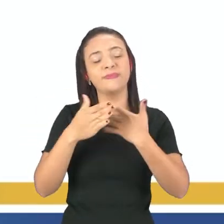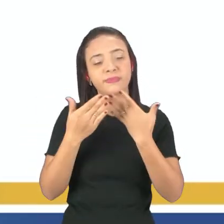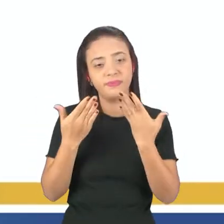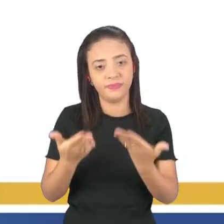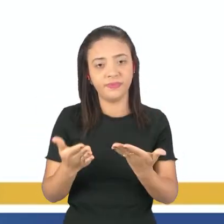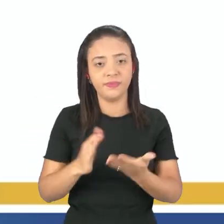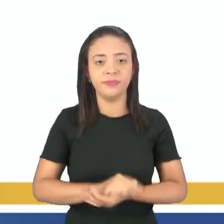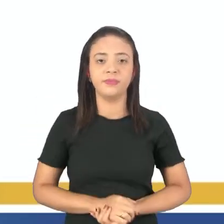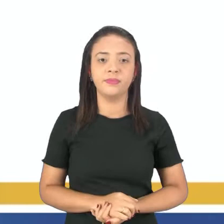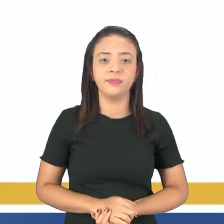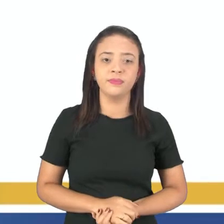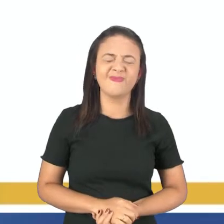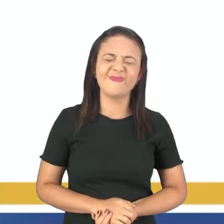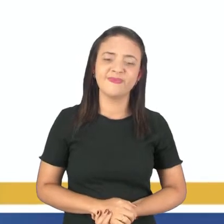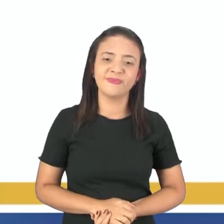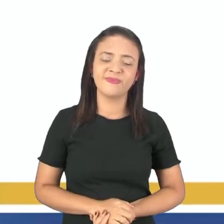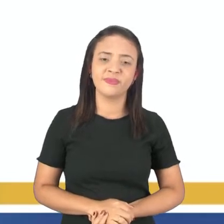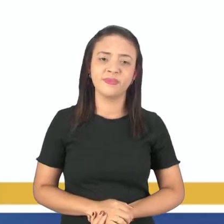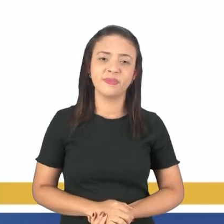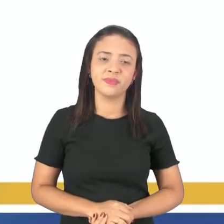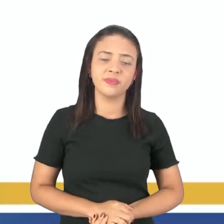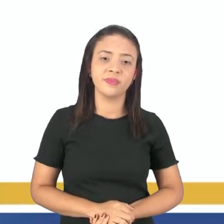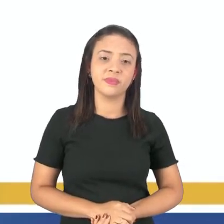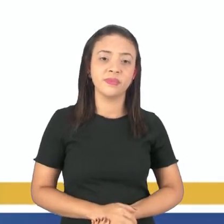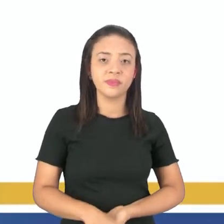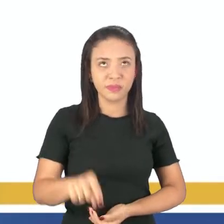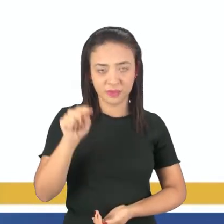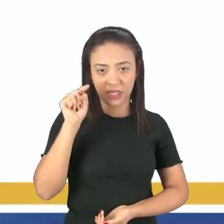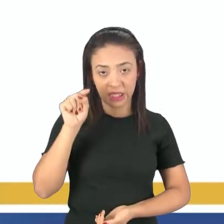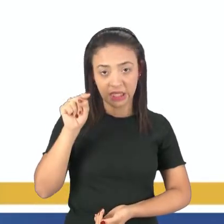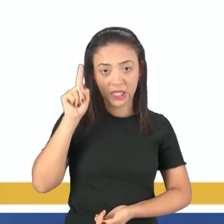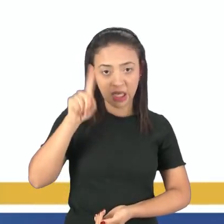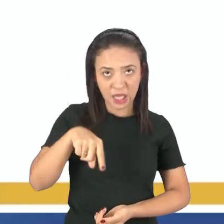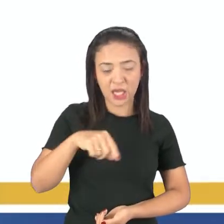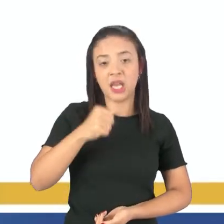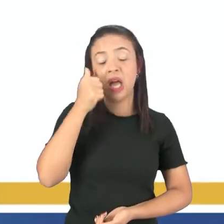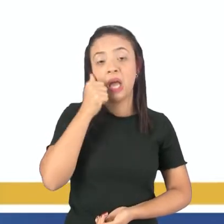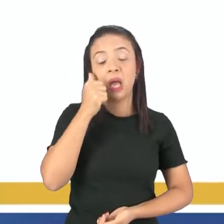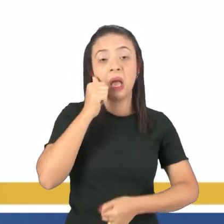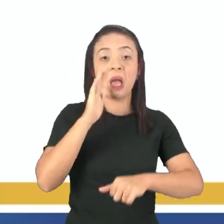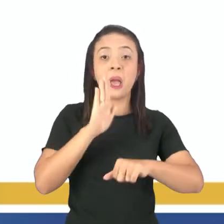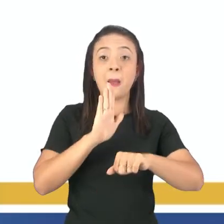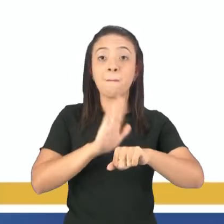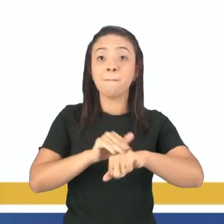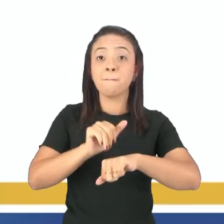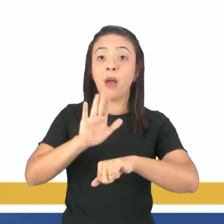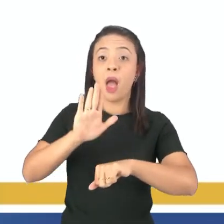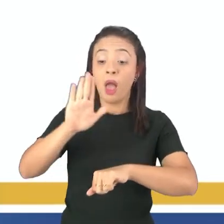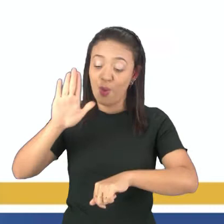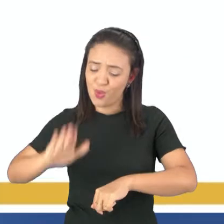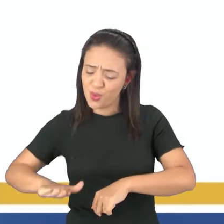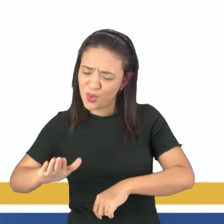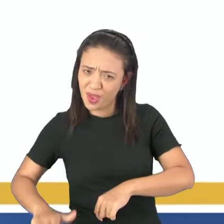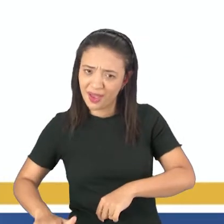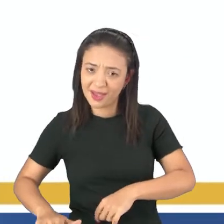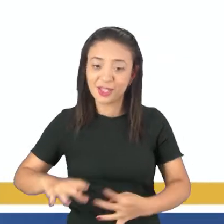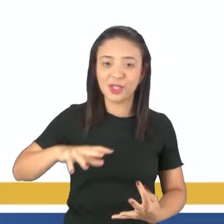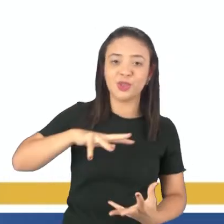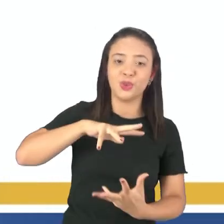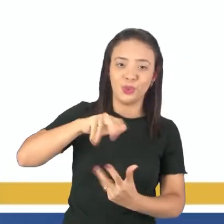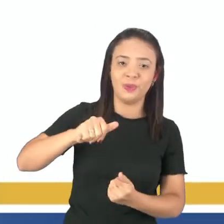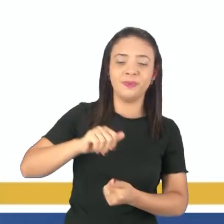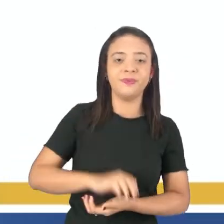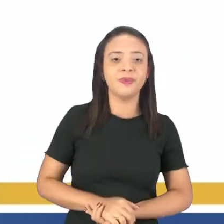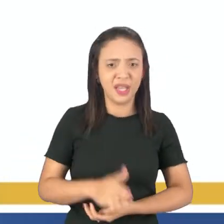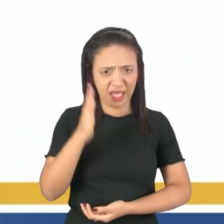this is the shortest woman in the world. Essa é a mulher mais baixa do mundo.